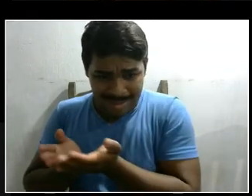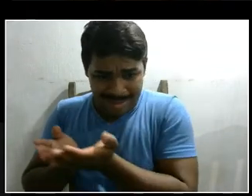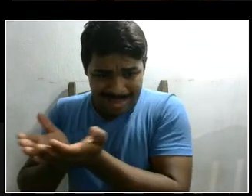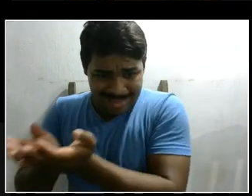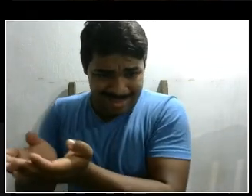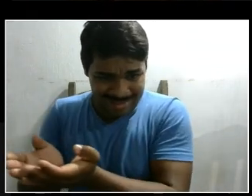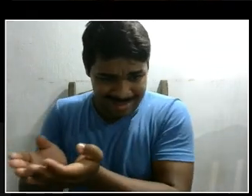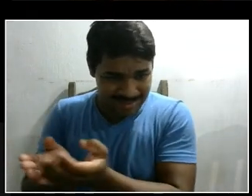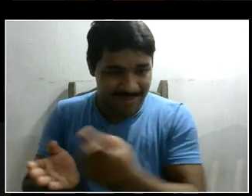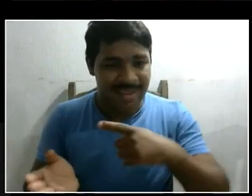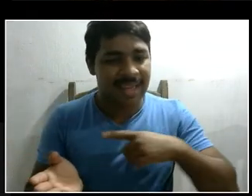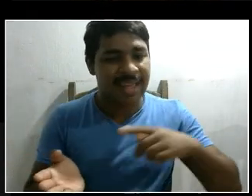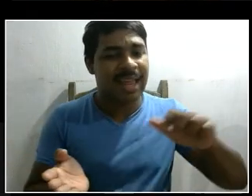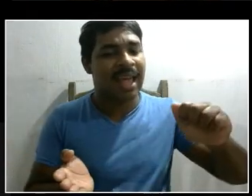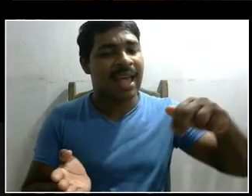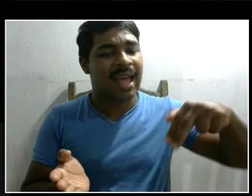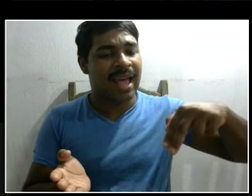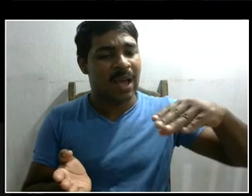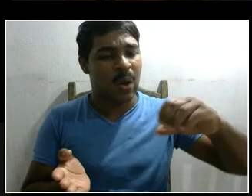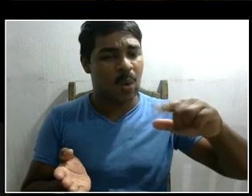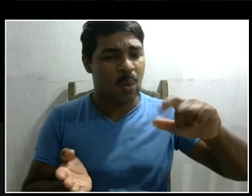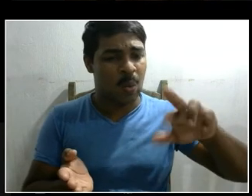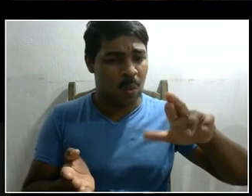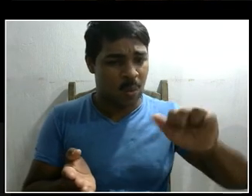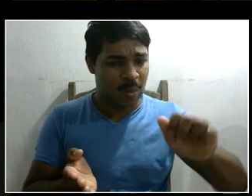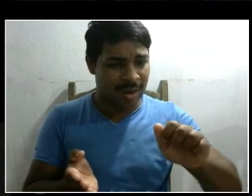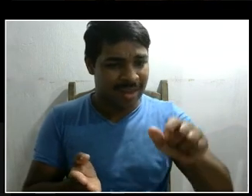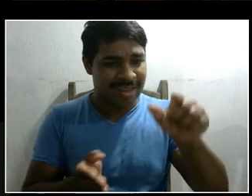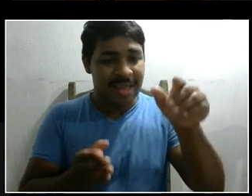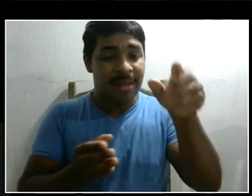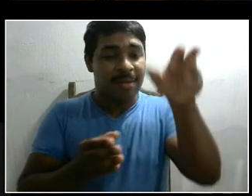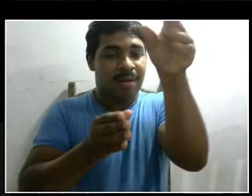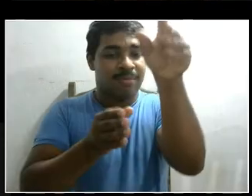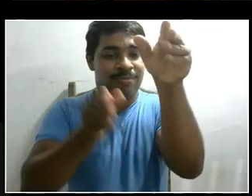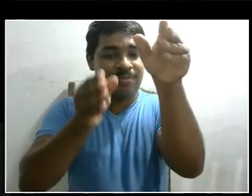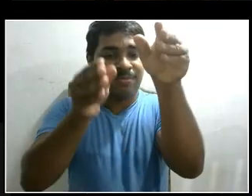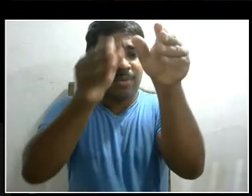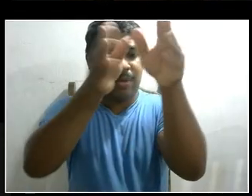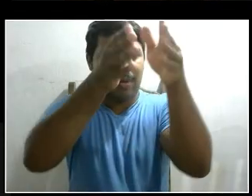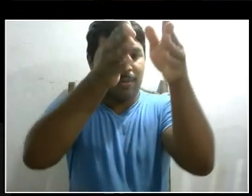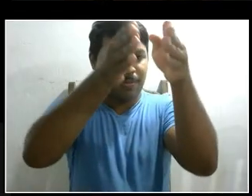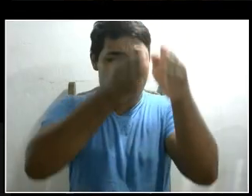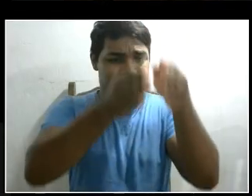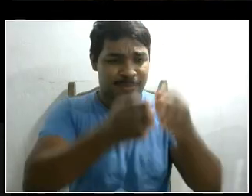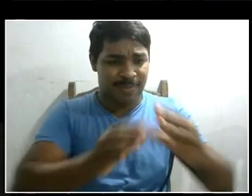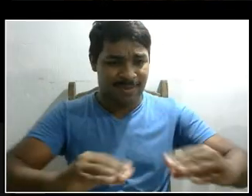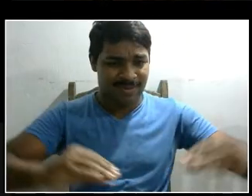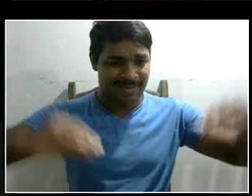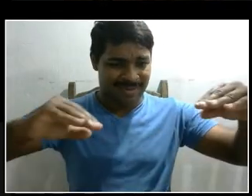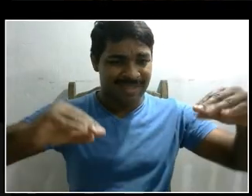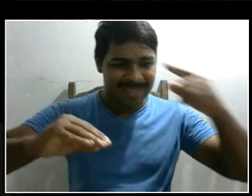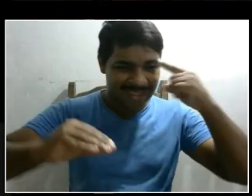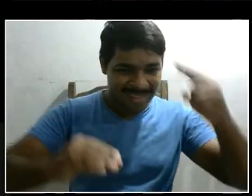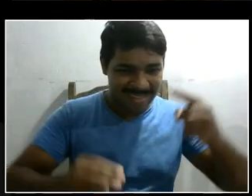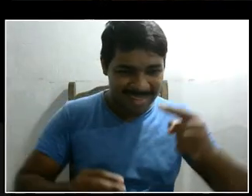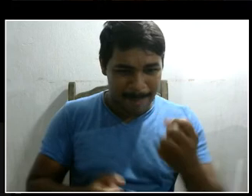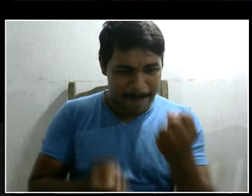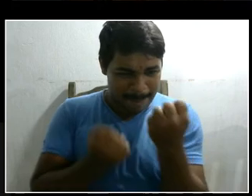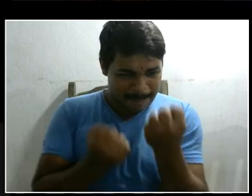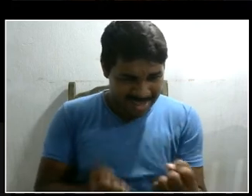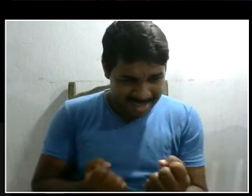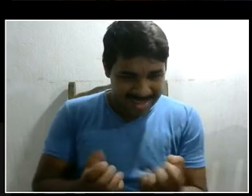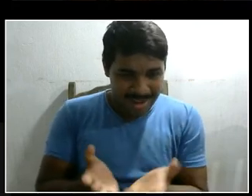né, no mar, por exemplo, para que fique naquele ponto específico. Então, quanto às células, vai acontecer a mesma coisa. A